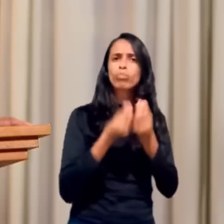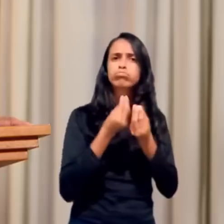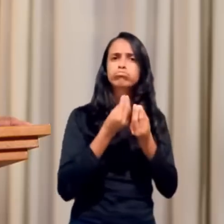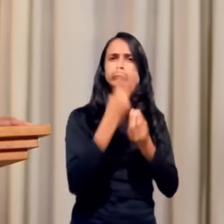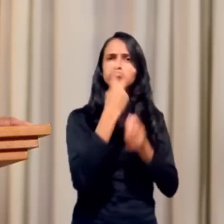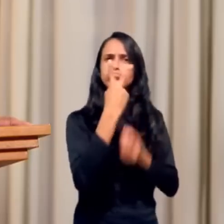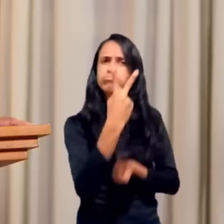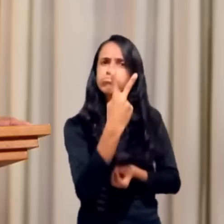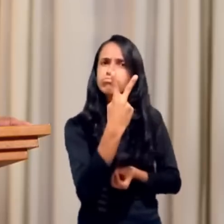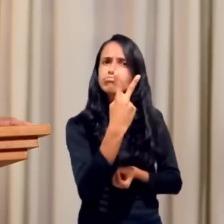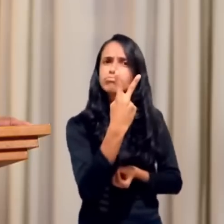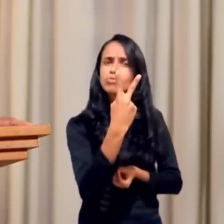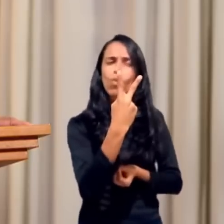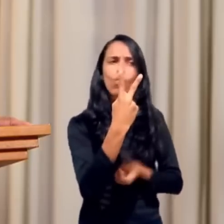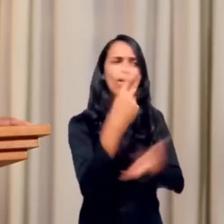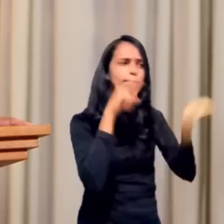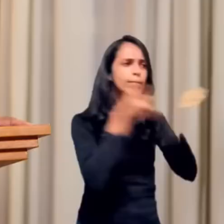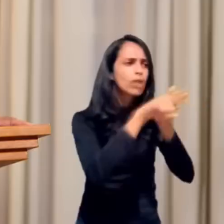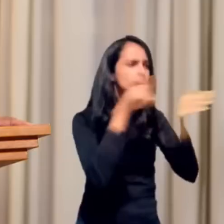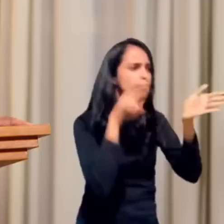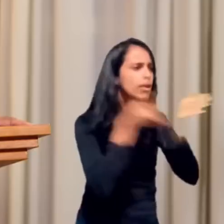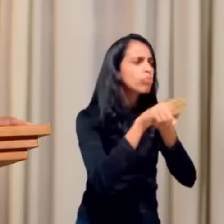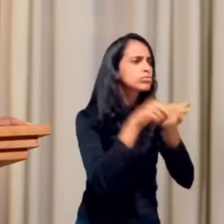2 vezes a mesma pergunta.